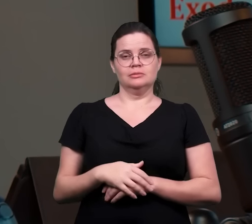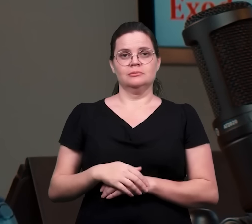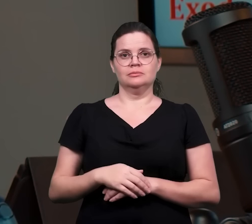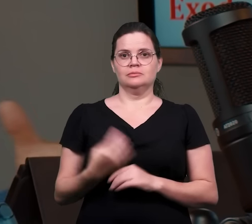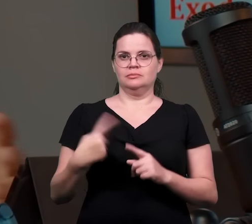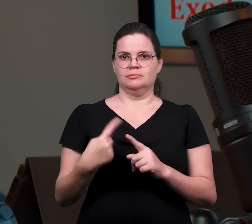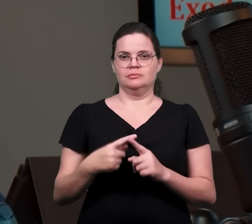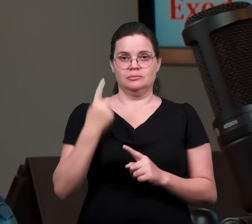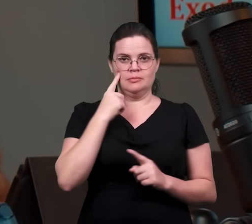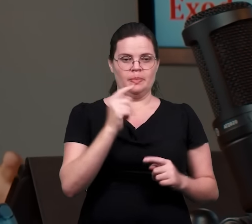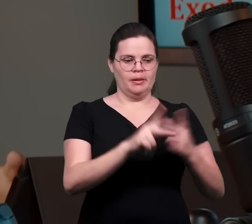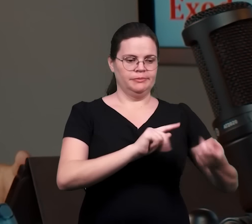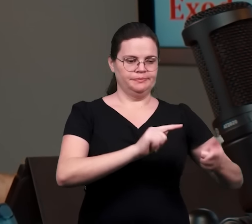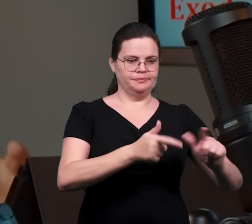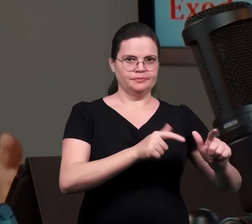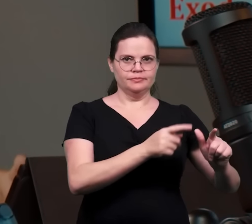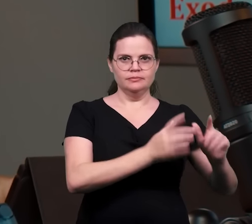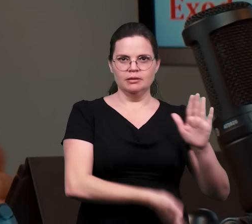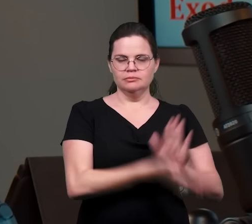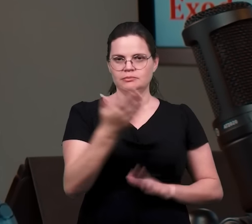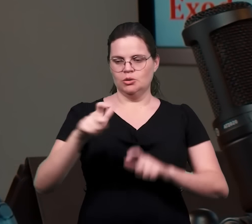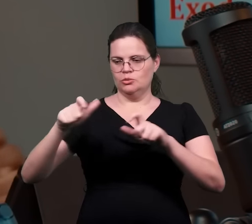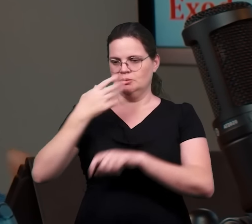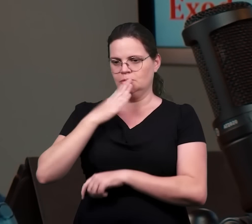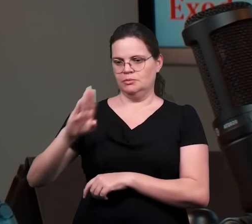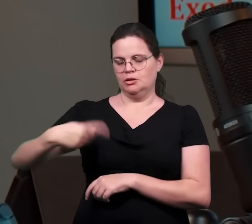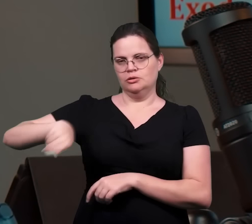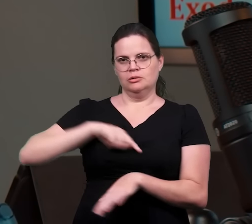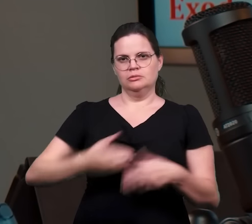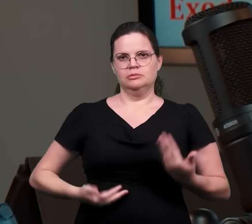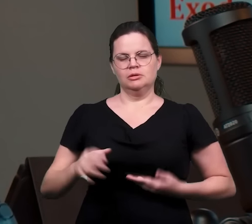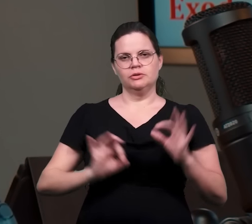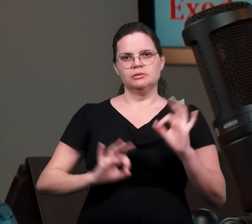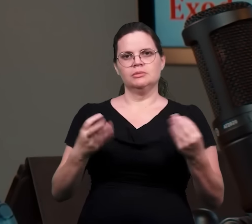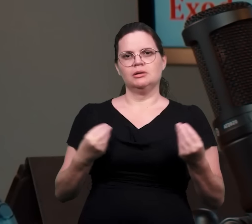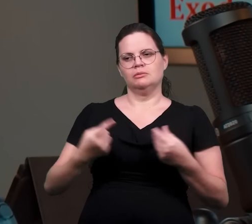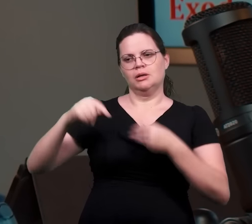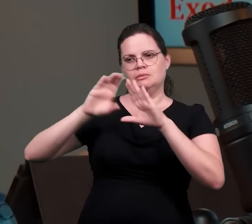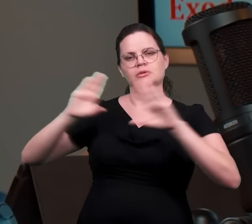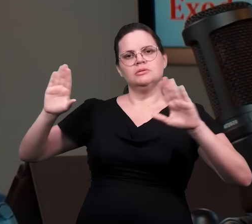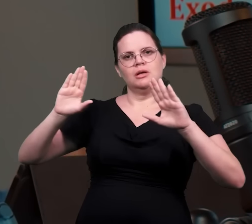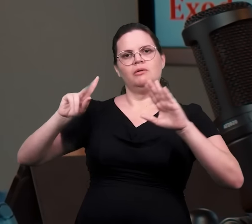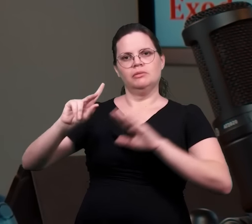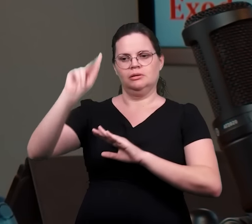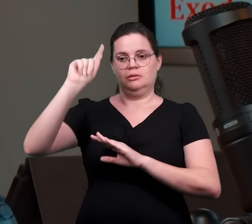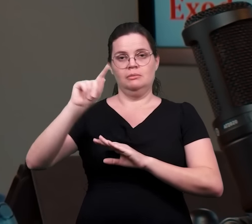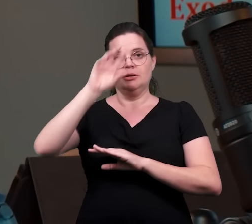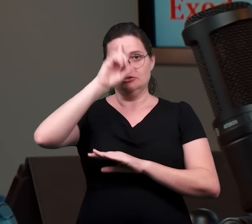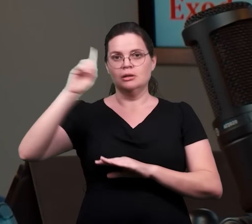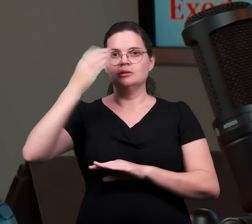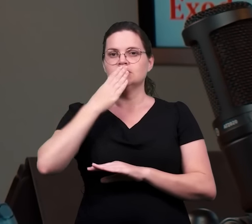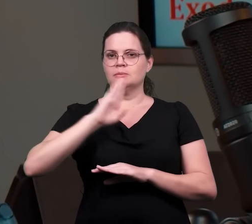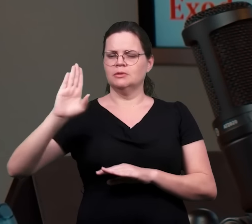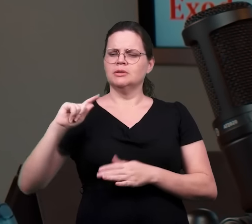em Israel, saindo do Egito para a Terra Prometida, a igreja está sendo preparada para ir para a eternidade. E o Senhor vai cumprir